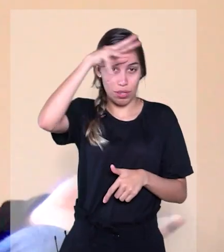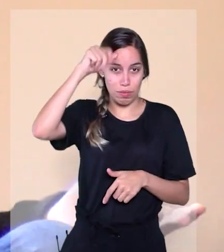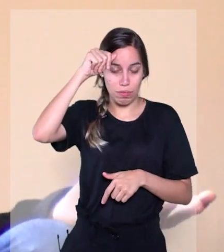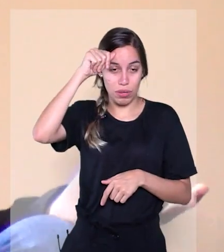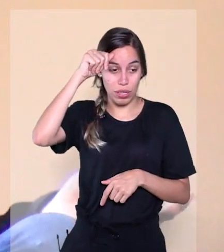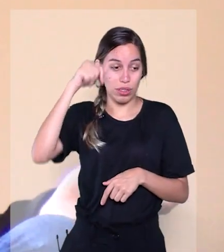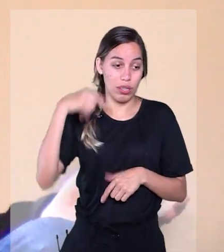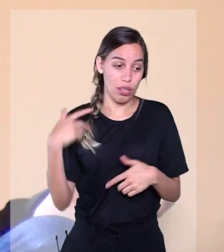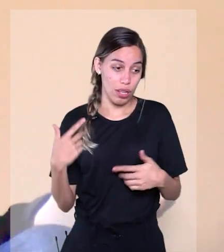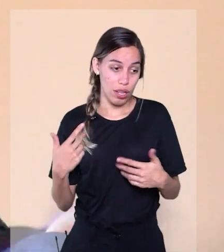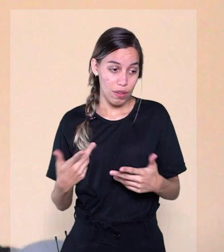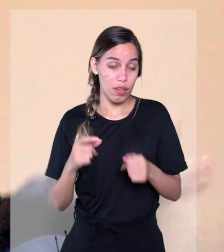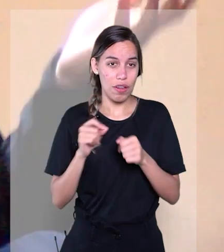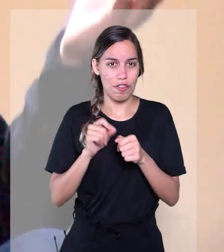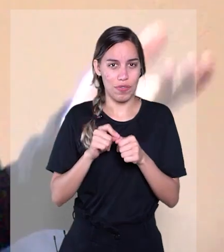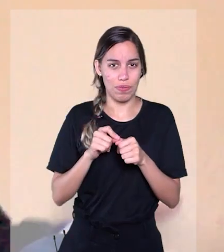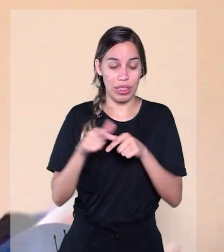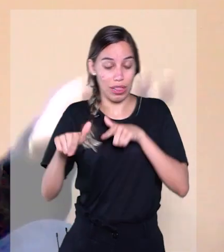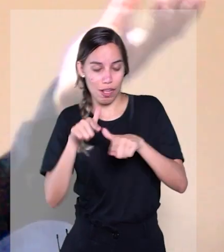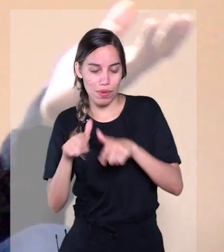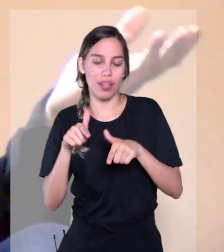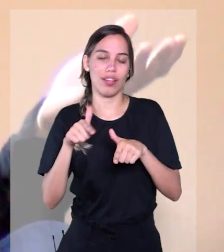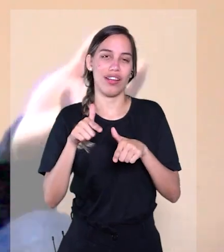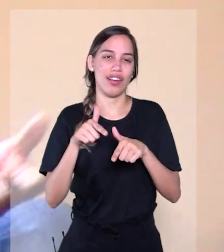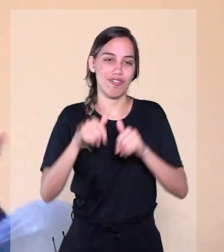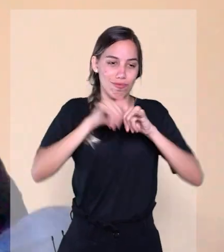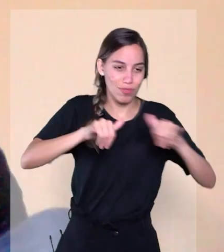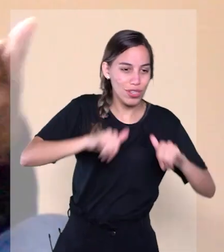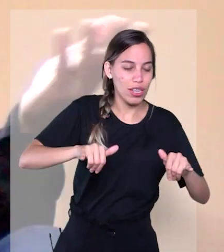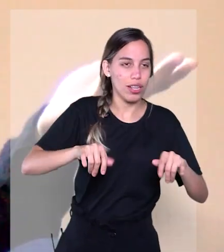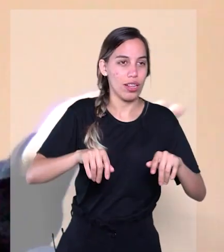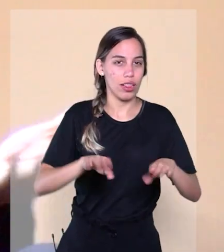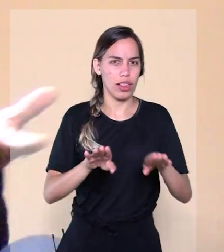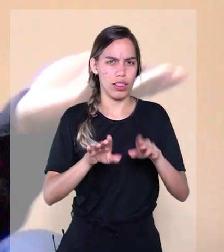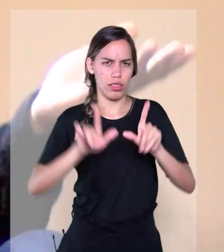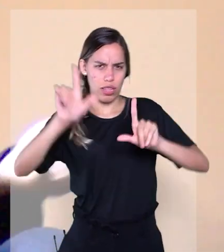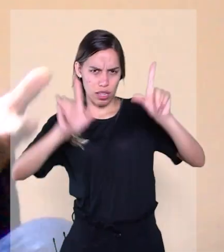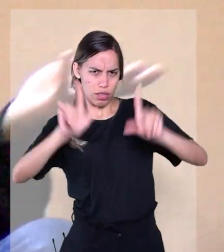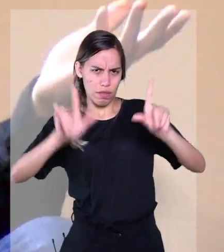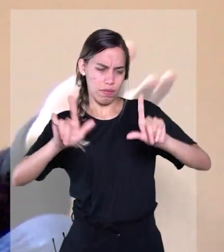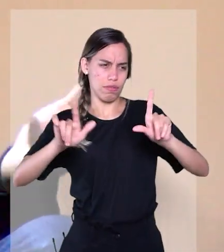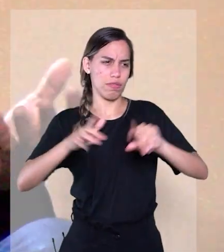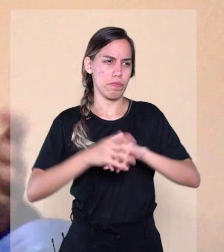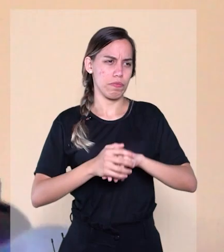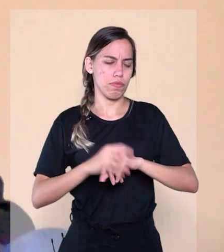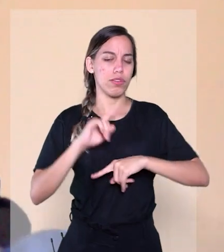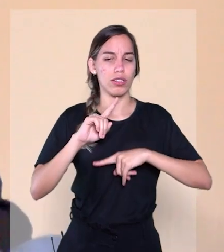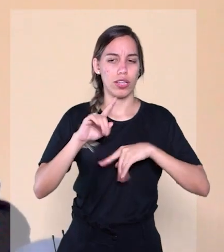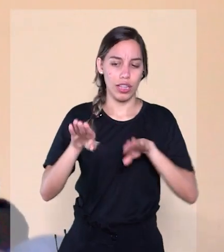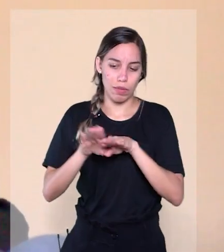fazendo publicidade, basicamente, né? Então fazia alguma comercial e conseguia fazer o que eu realmente queria